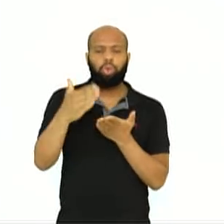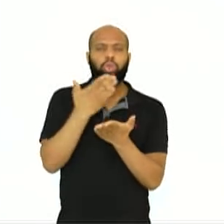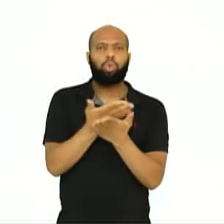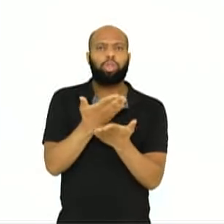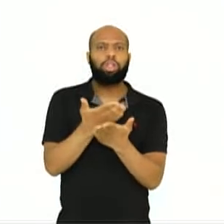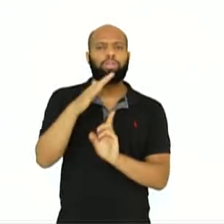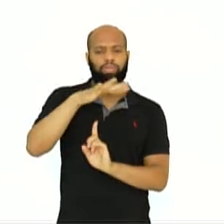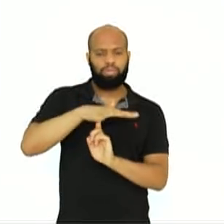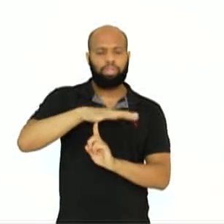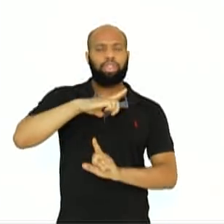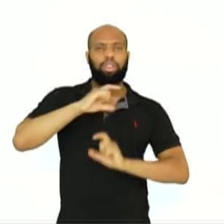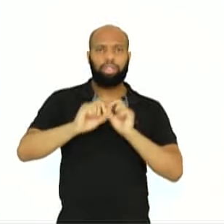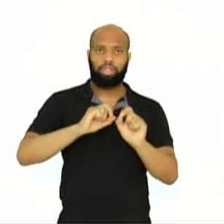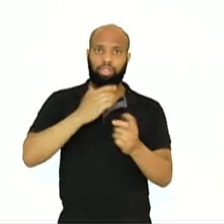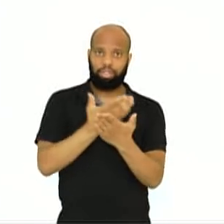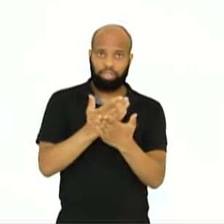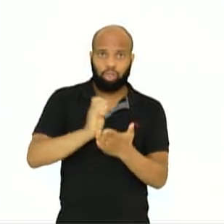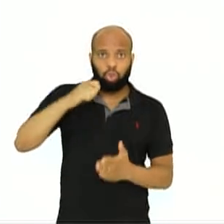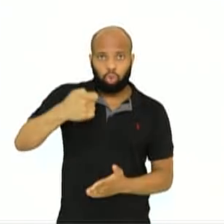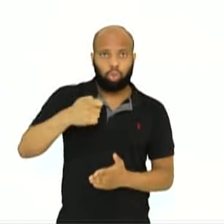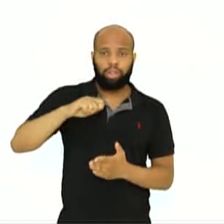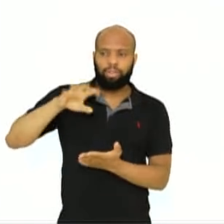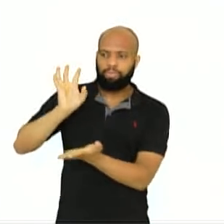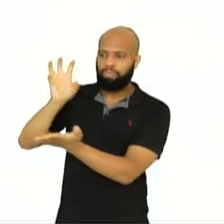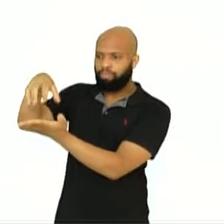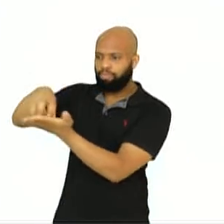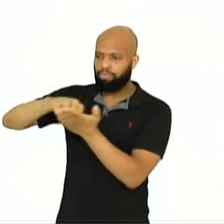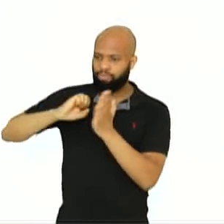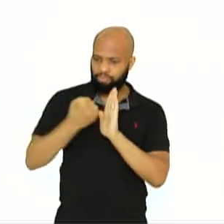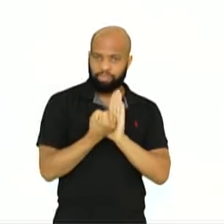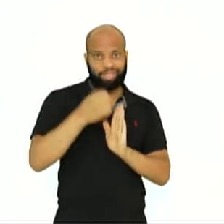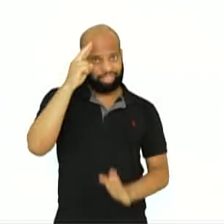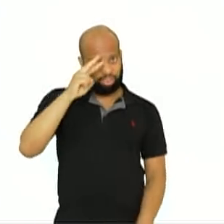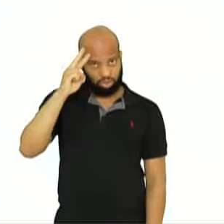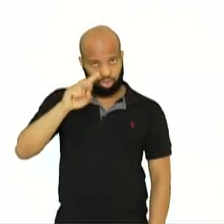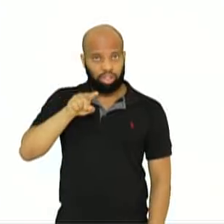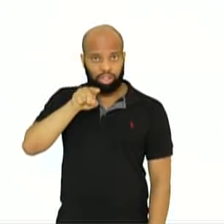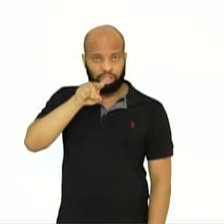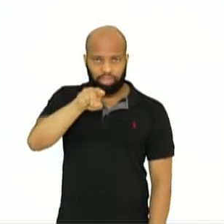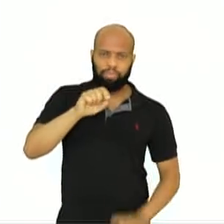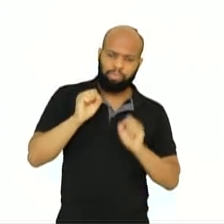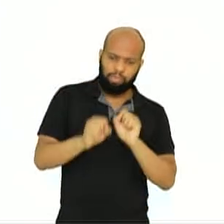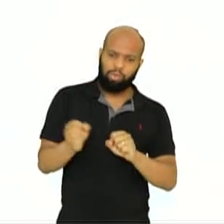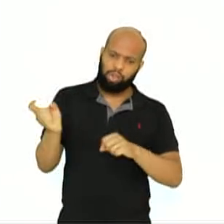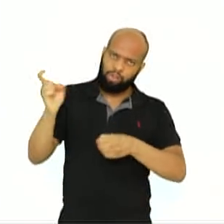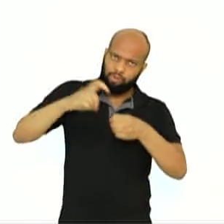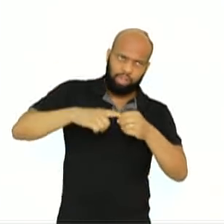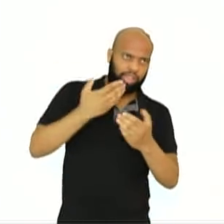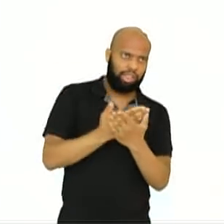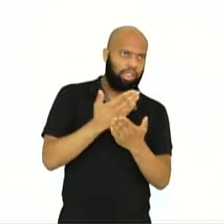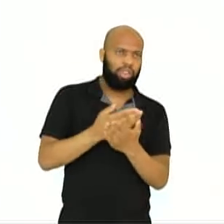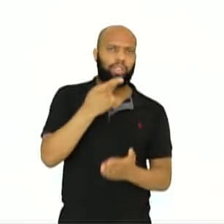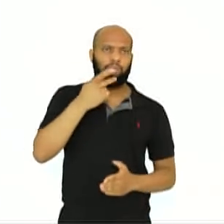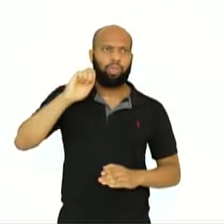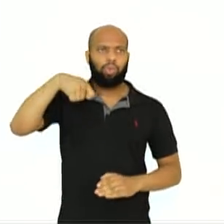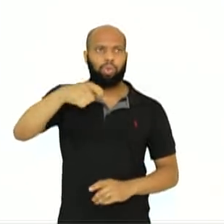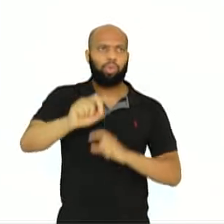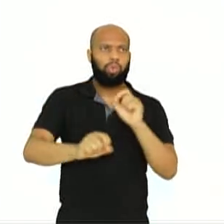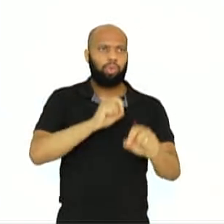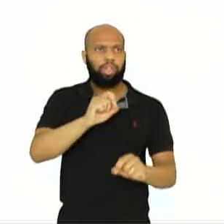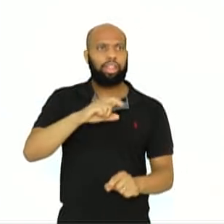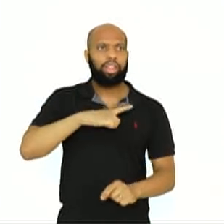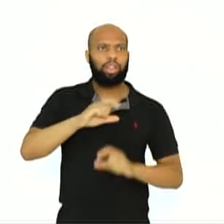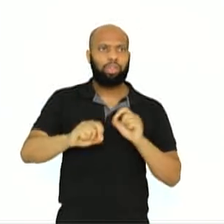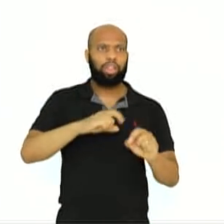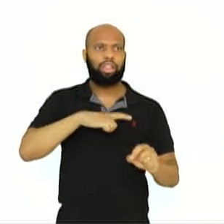Paraná, tivemos inclusive uma aula sobre patrimônio histórico. Quem puder visitar lá, retorna lá no início, que nós falamos sobre inclusive a viola